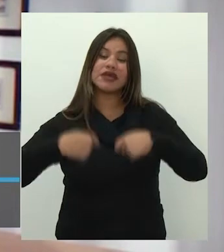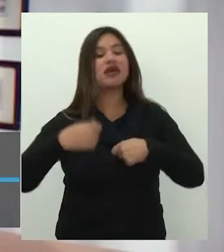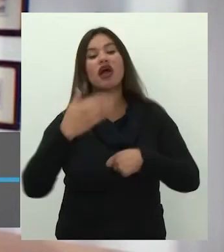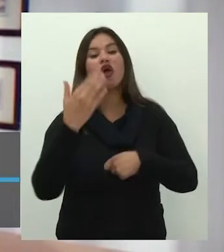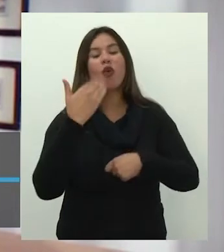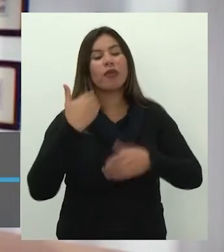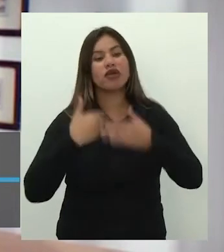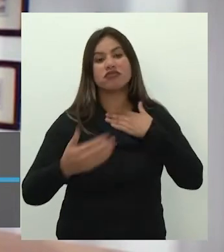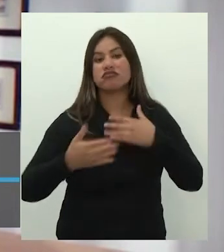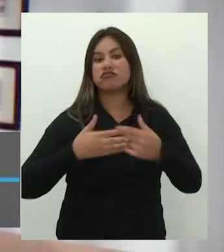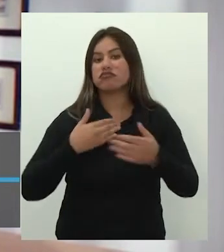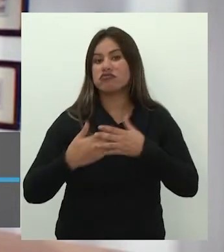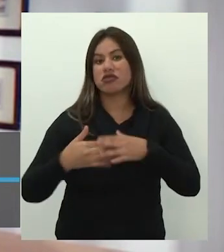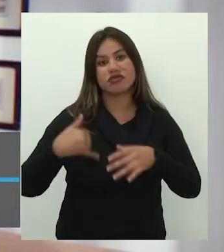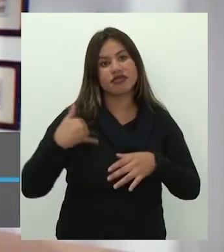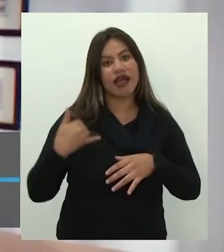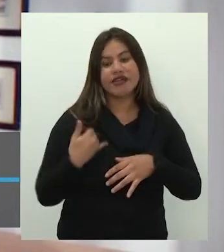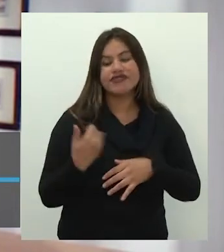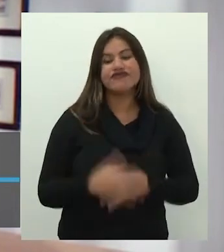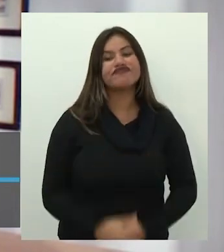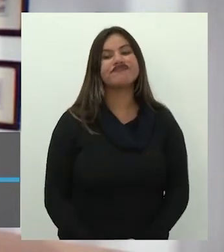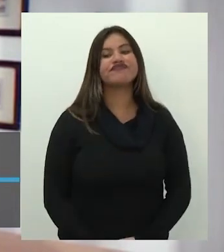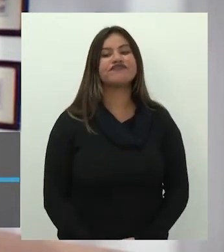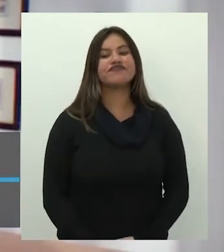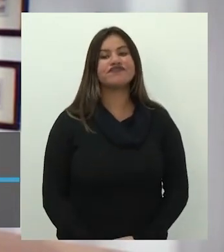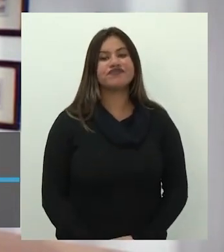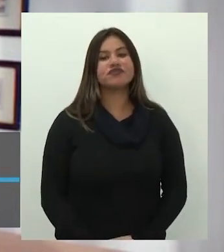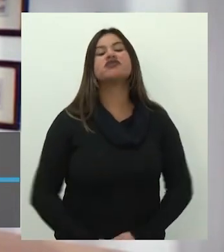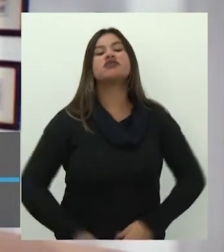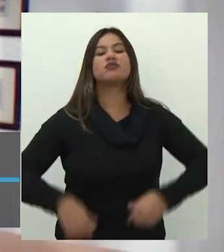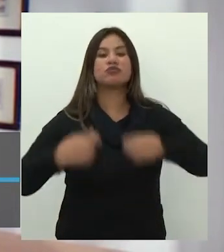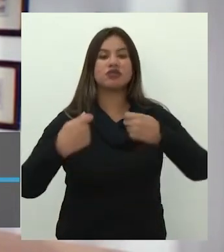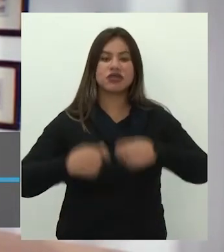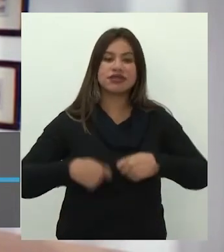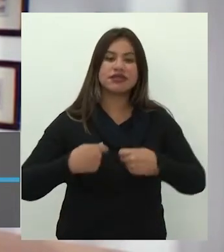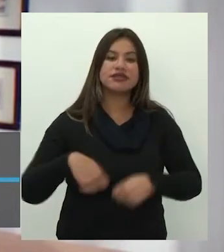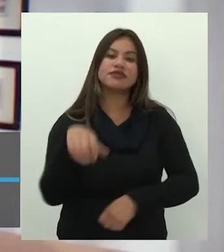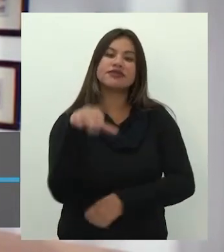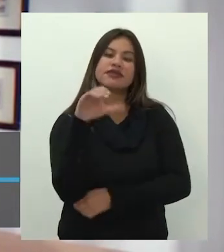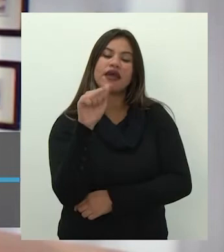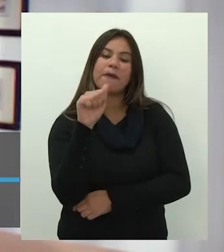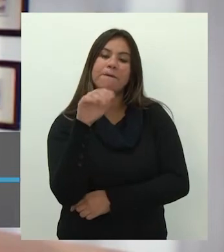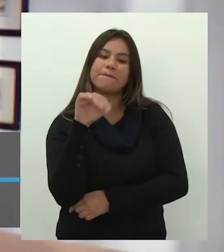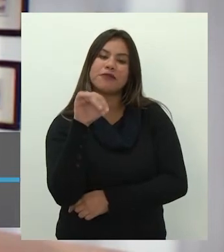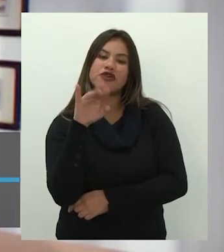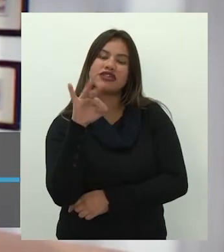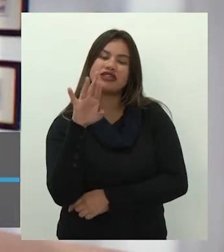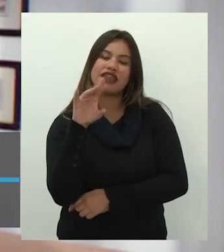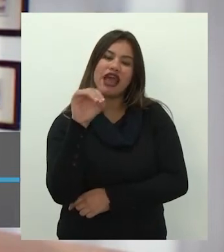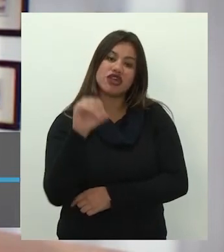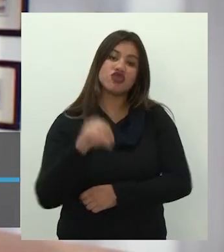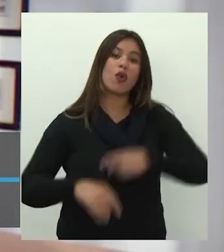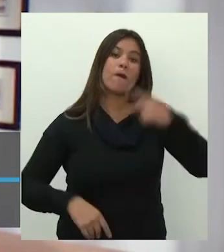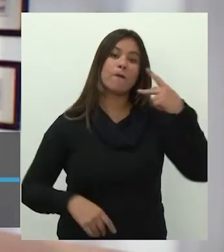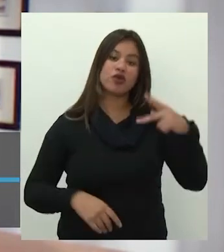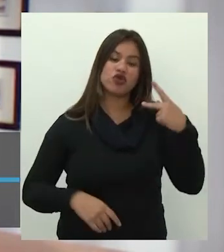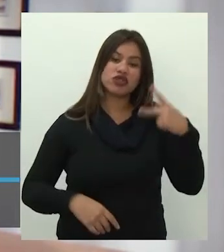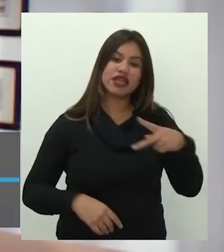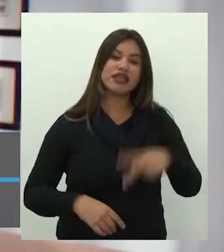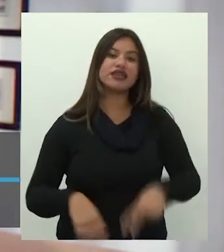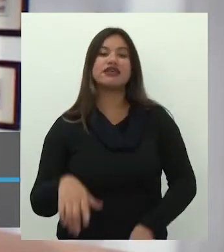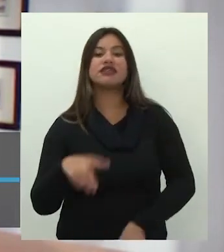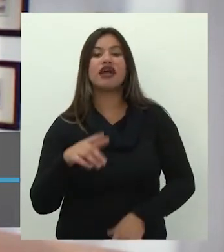qualquer idade. Nós temos que ter uma parte de carboidrato, uma parte de proteína, vegetais,